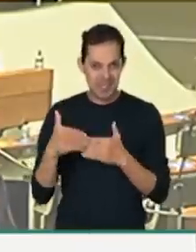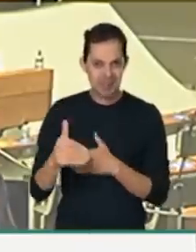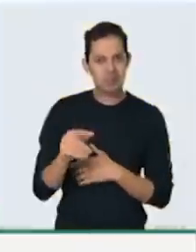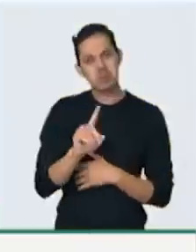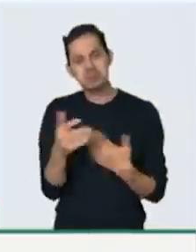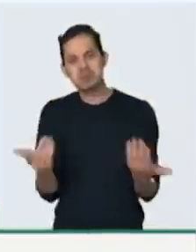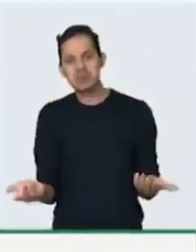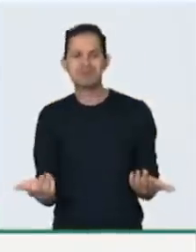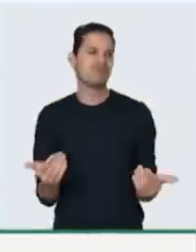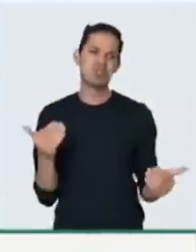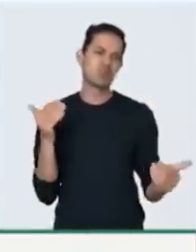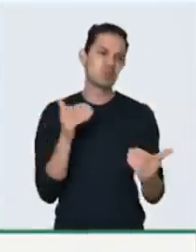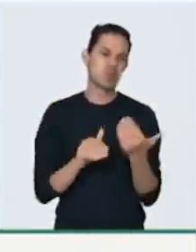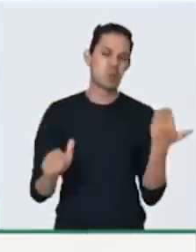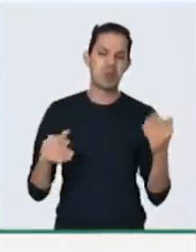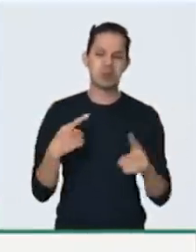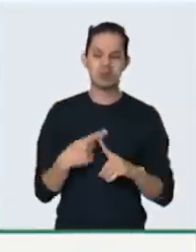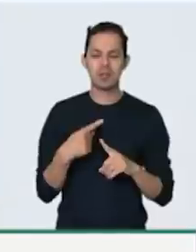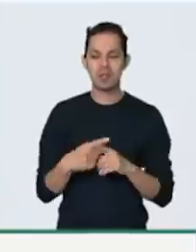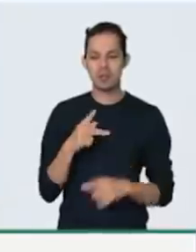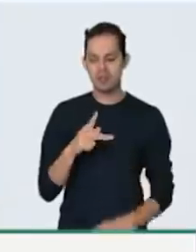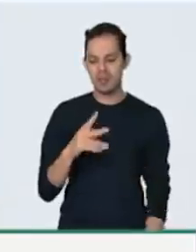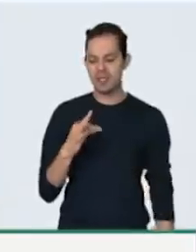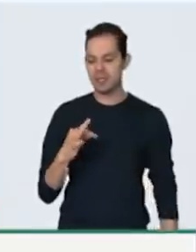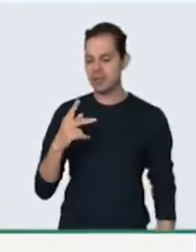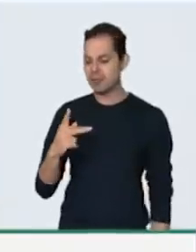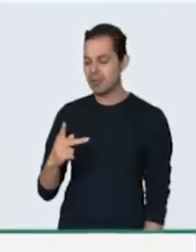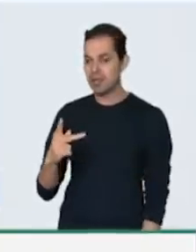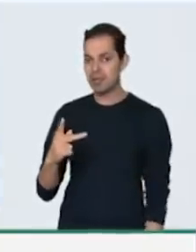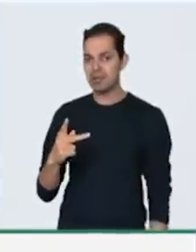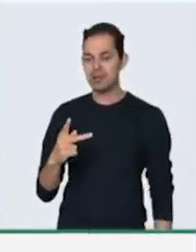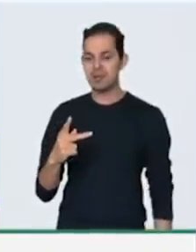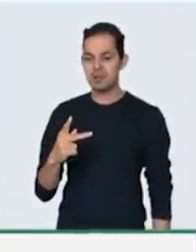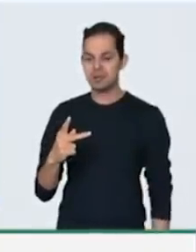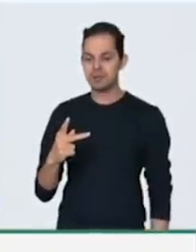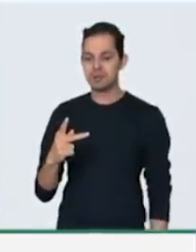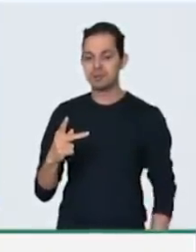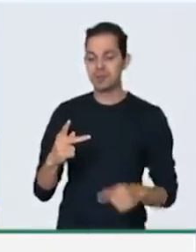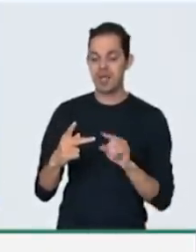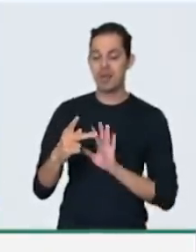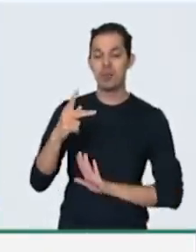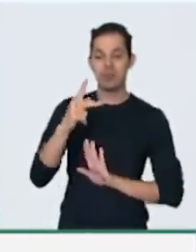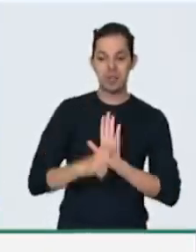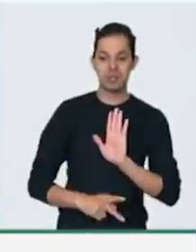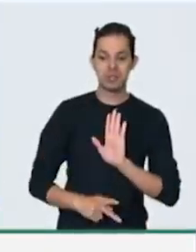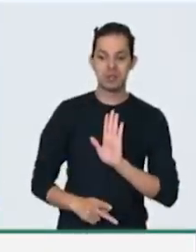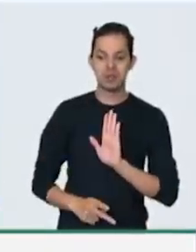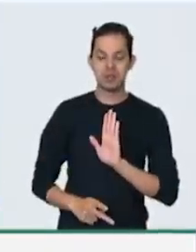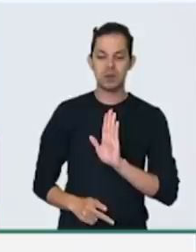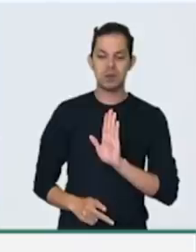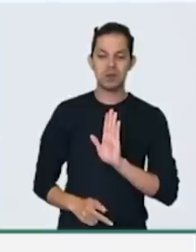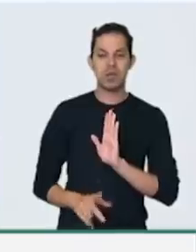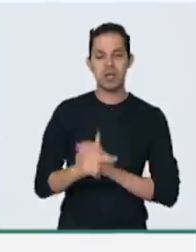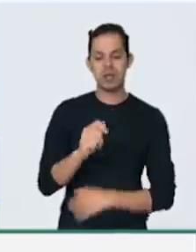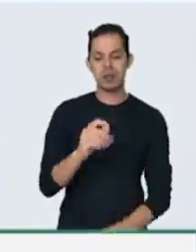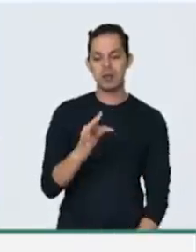Eu discordo, porque o PPP, né, que é o Projeto de Patente Provisória, é um projeto que é uma espécie de patente